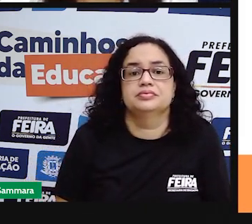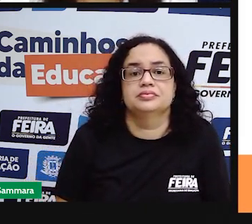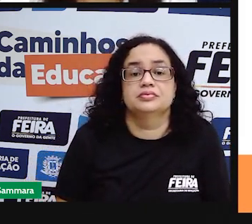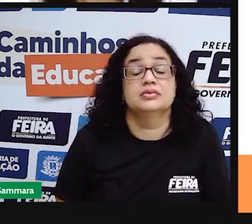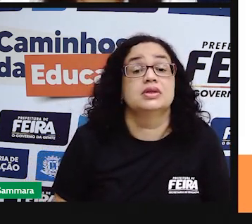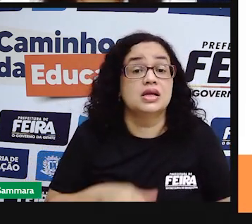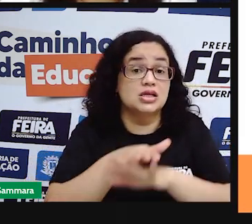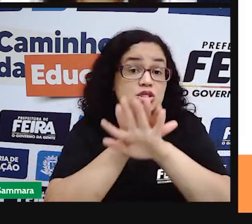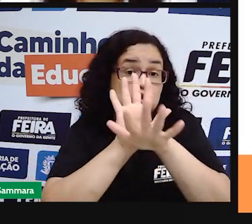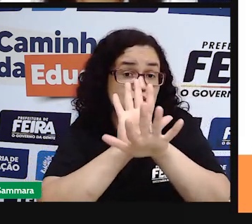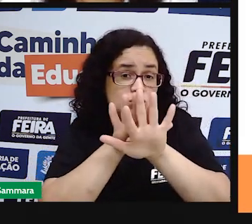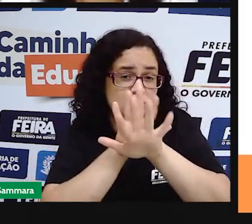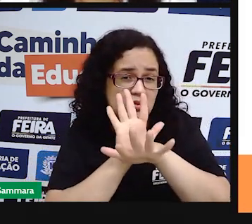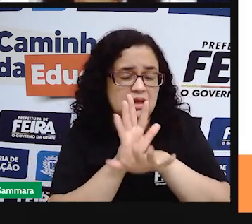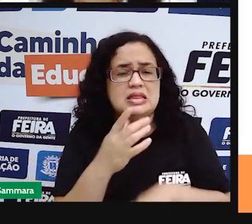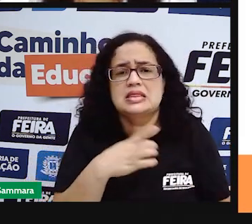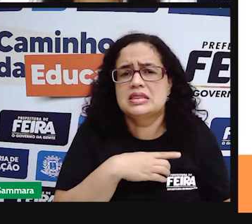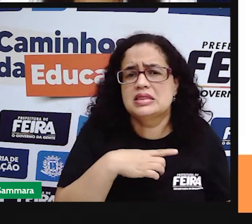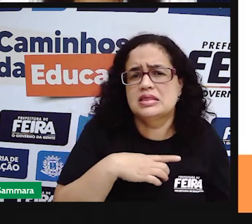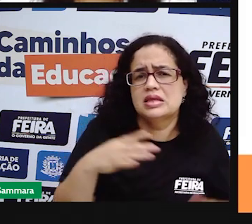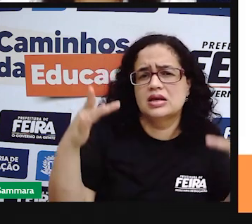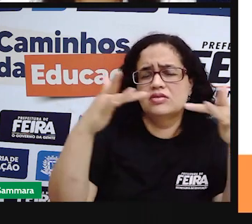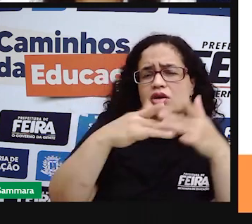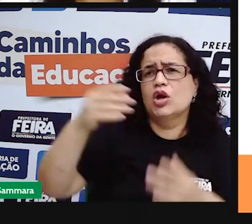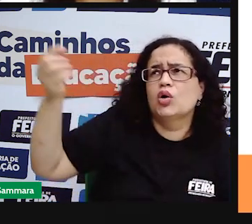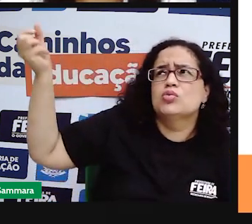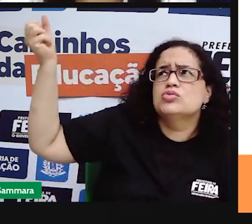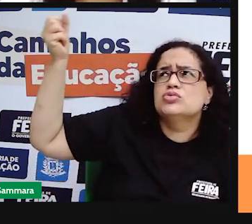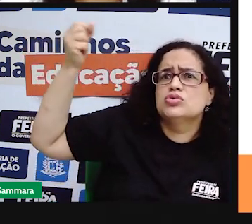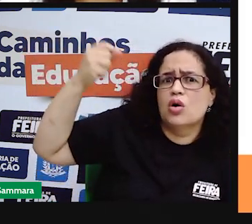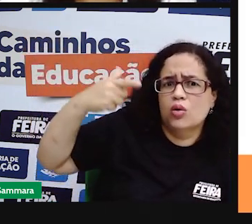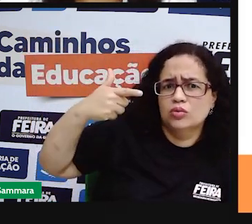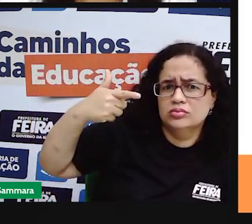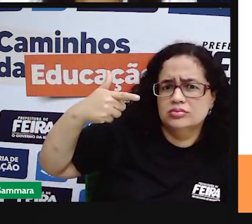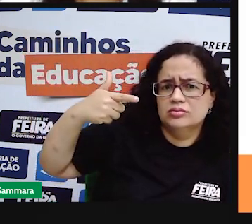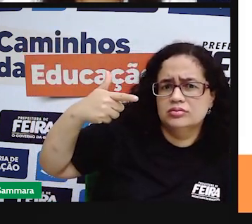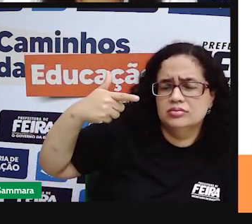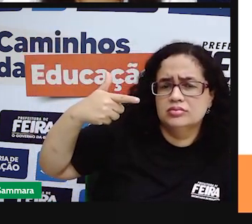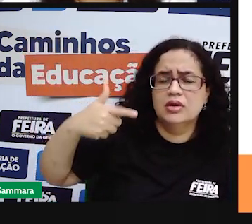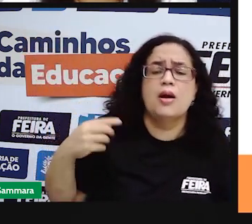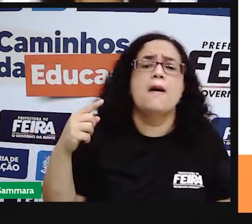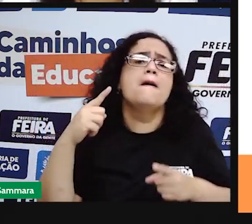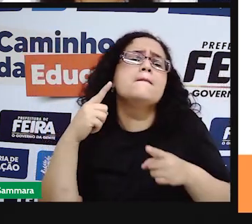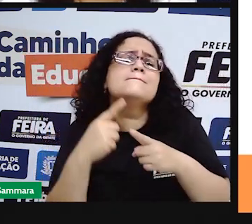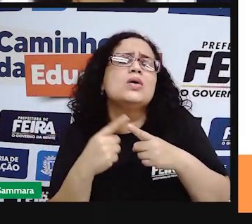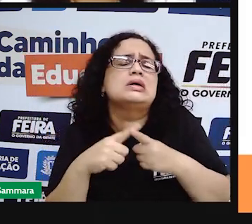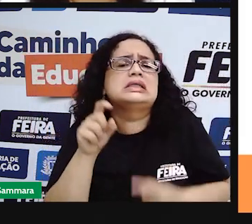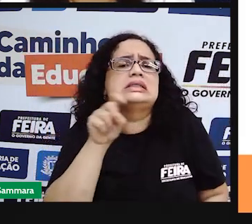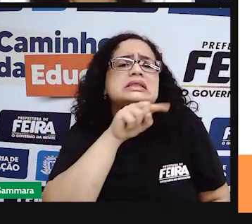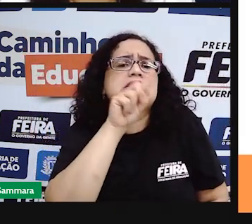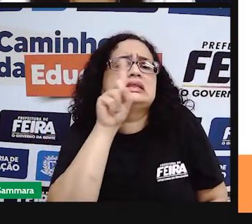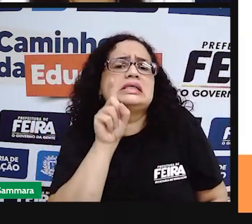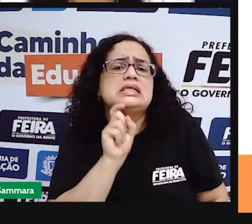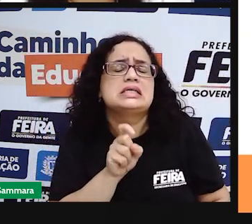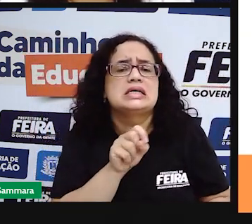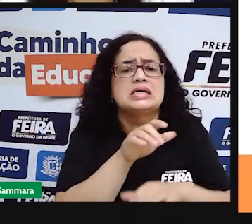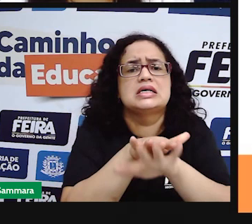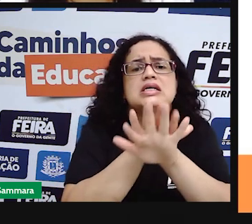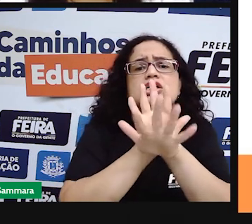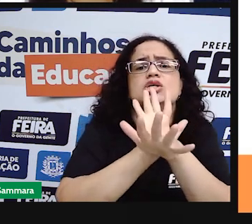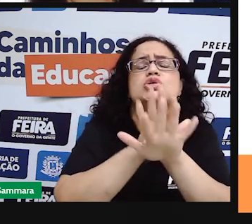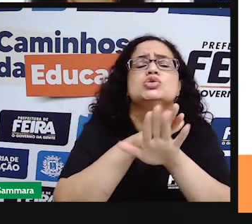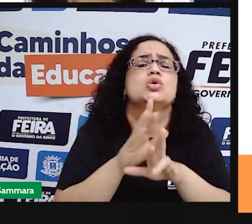As sombras têm alguma relação com o Sol? Por que será que as sombras ficam em